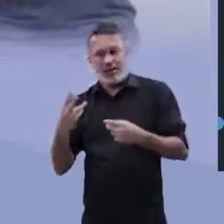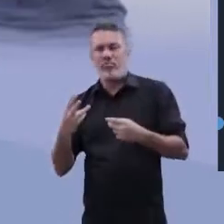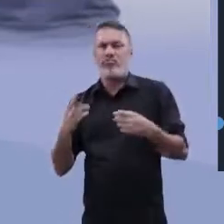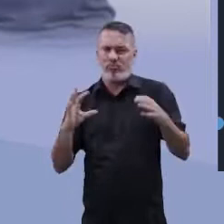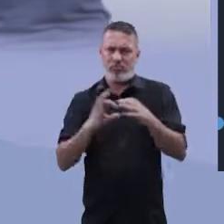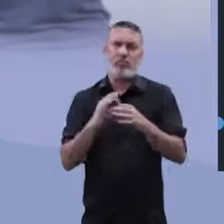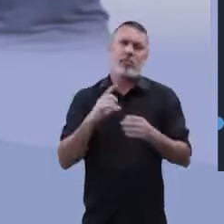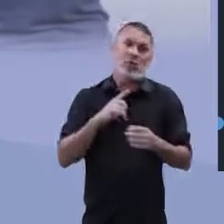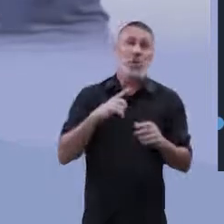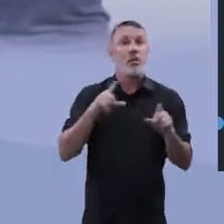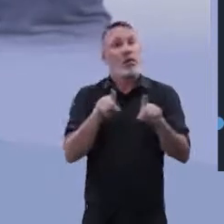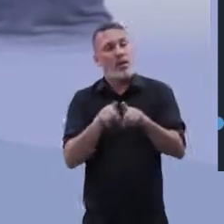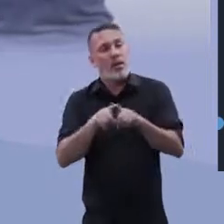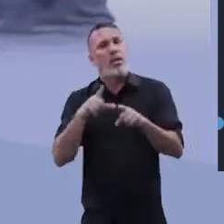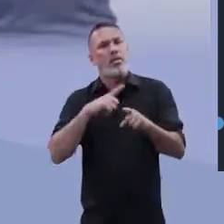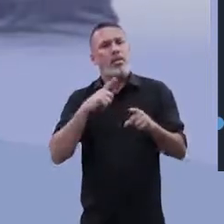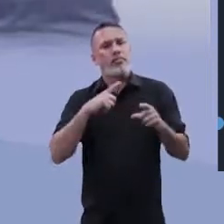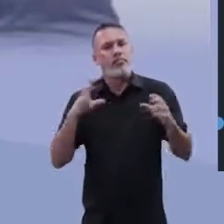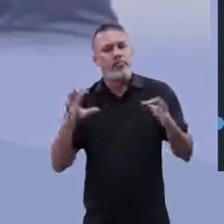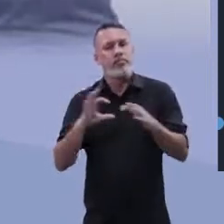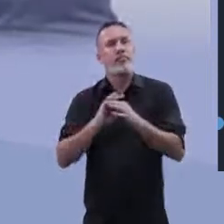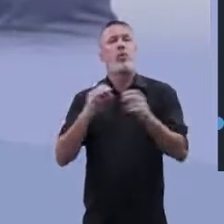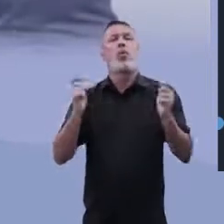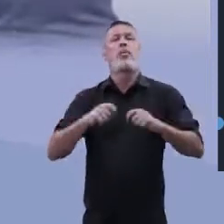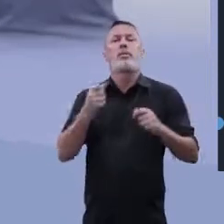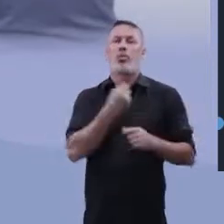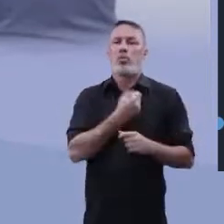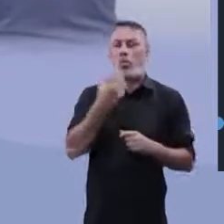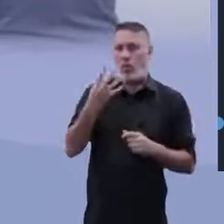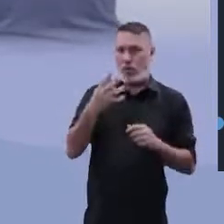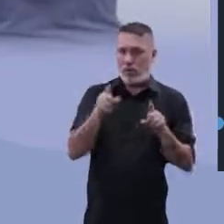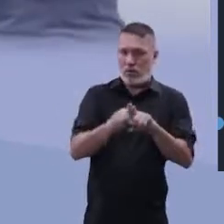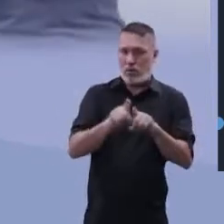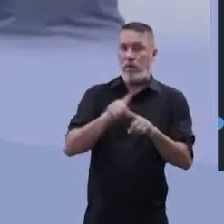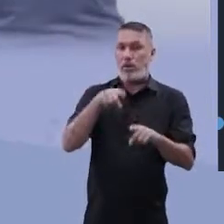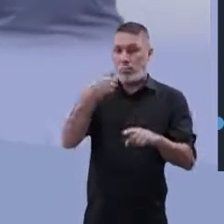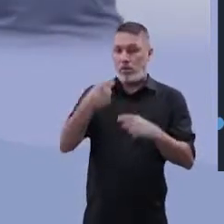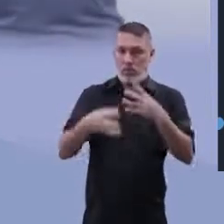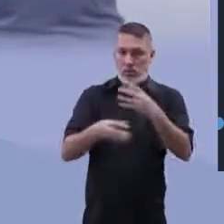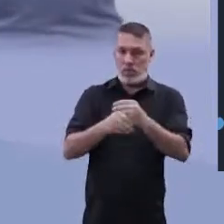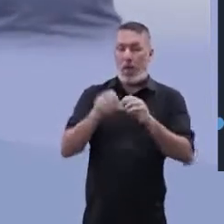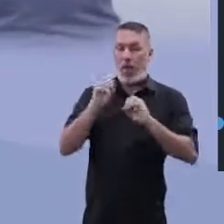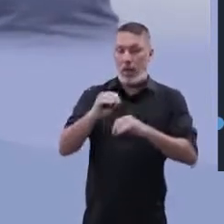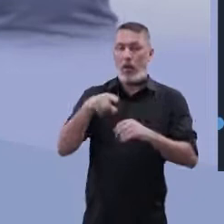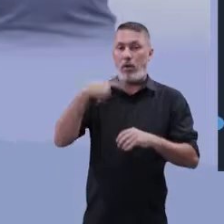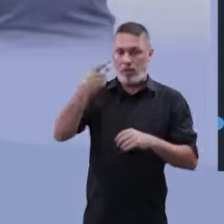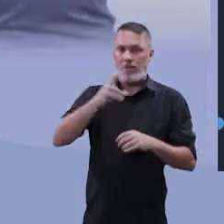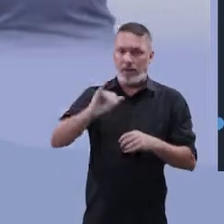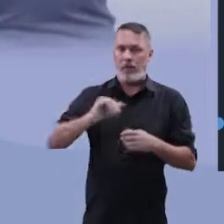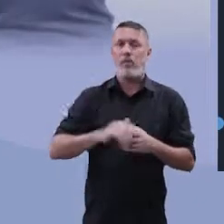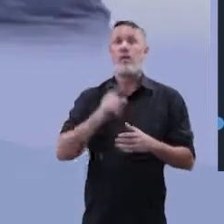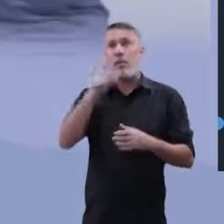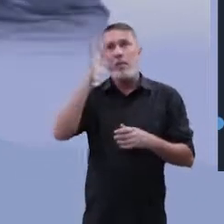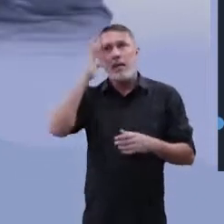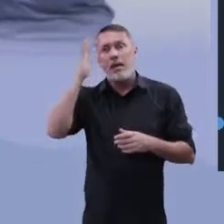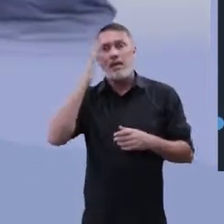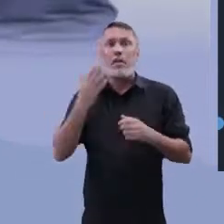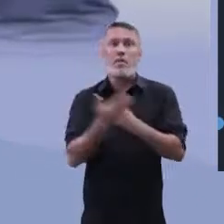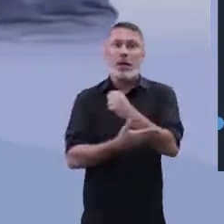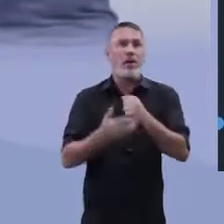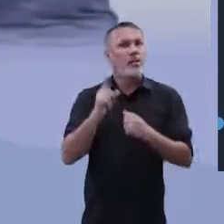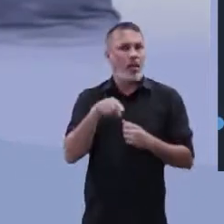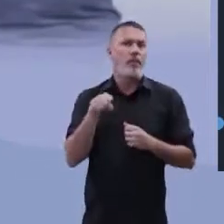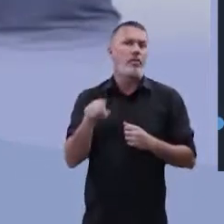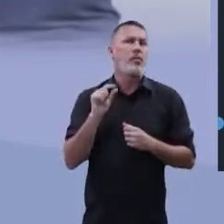vai ter um pouquinho de ligação com a competência também de número 4, que eu vou trabalhar com vocês em uma aula vindoura. Então, nós temos que